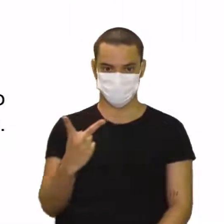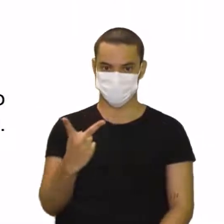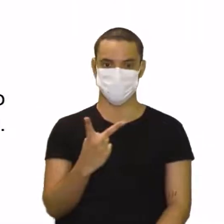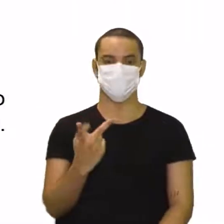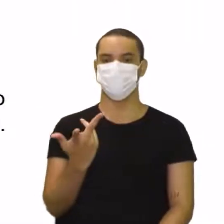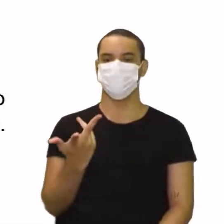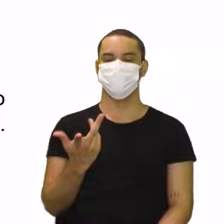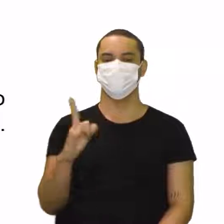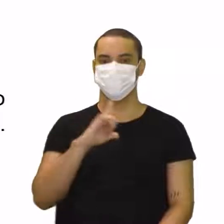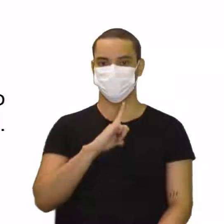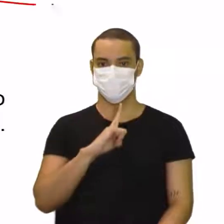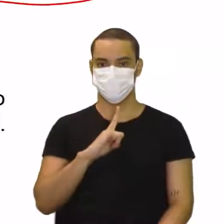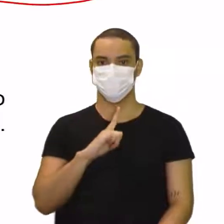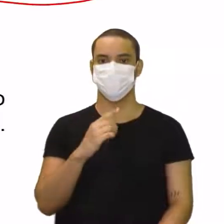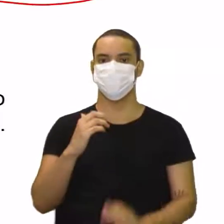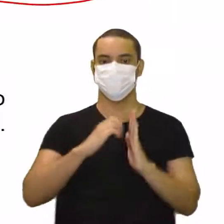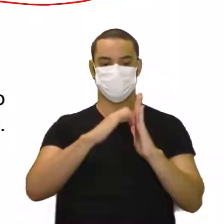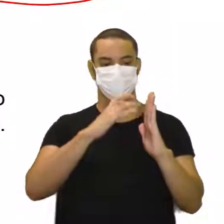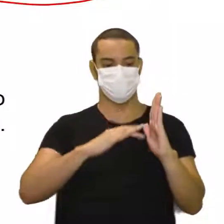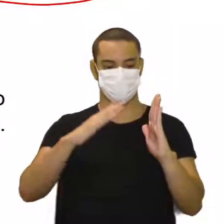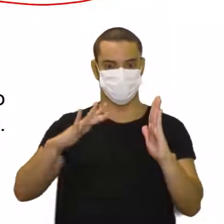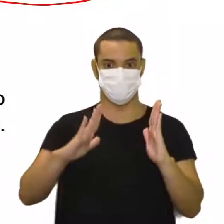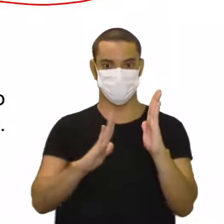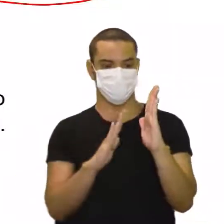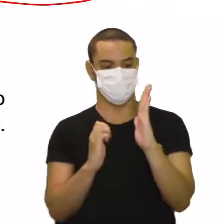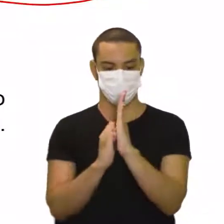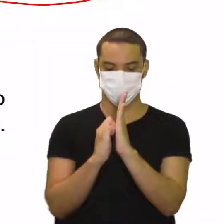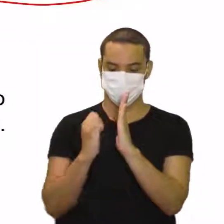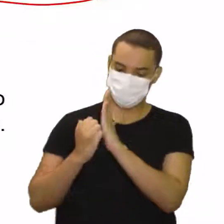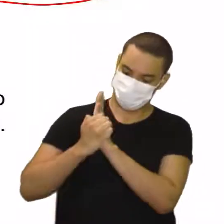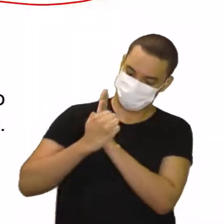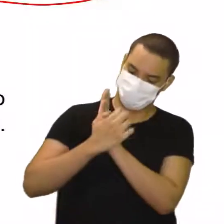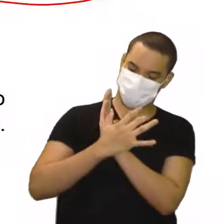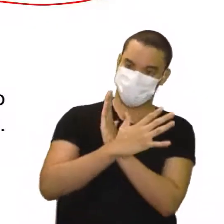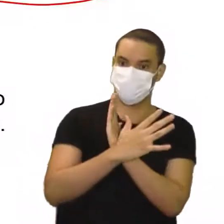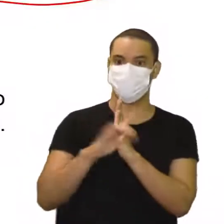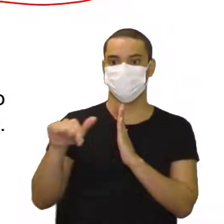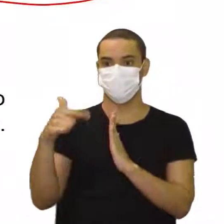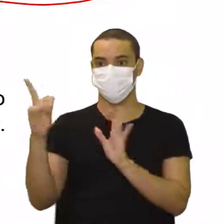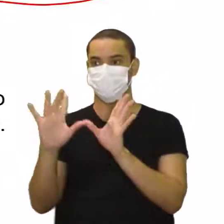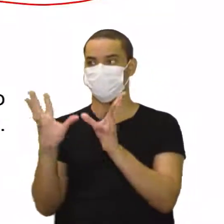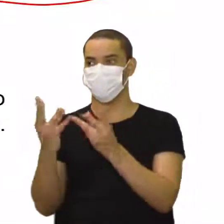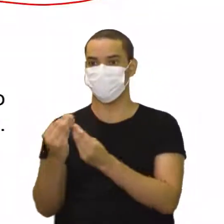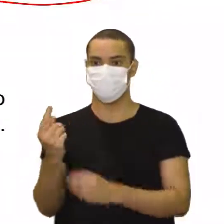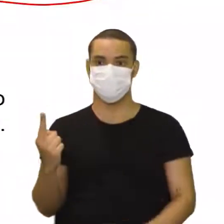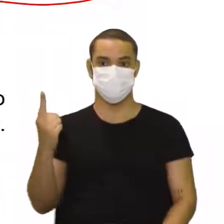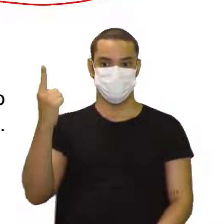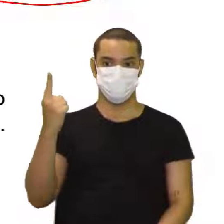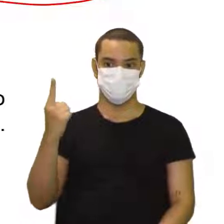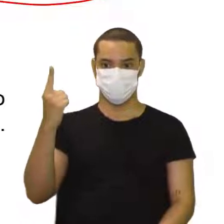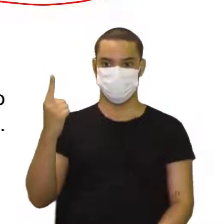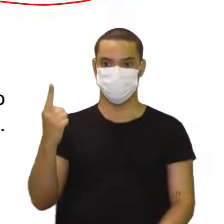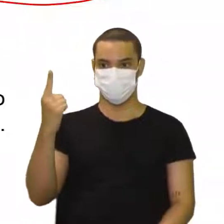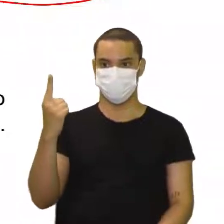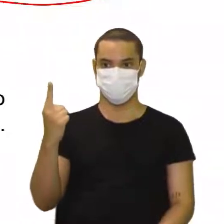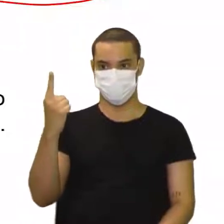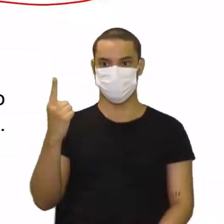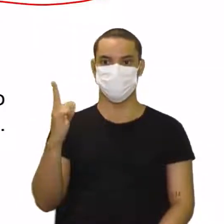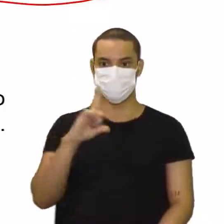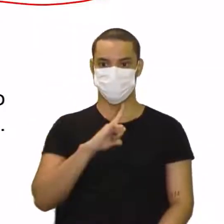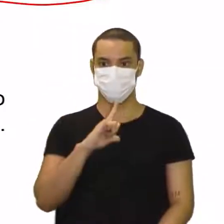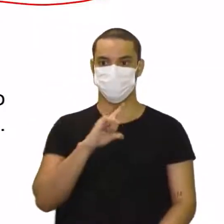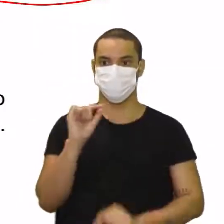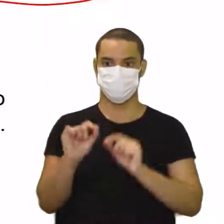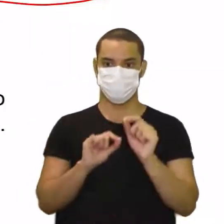onda, com uma grade de difração, e comportamento corpuscular com uma placa metálica emitindo